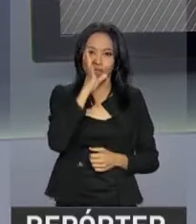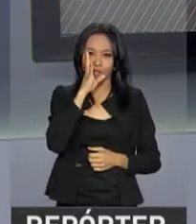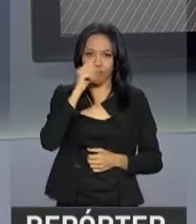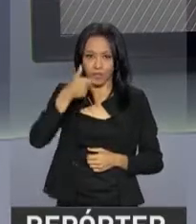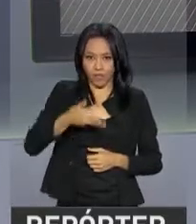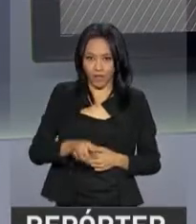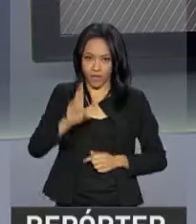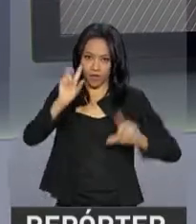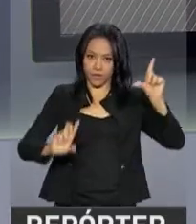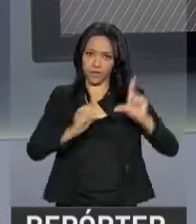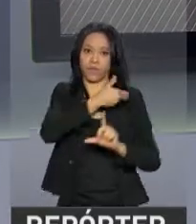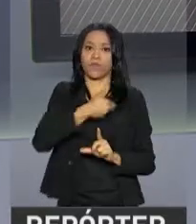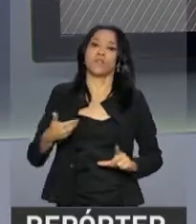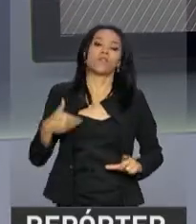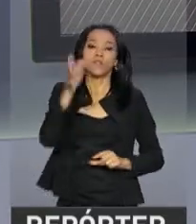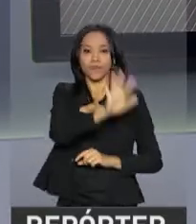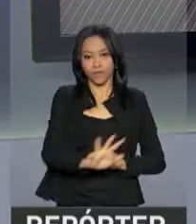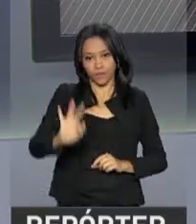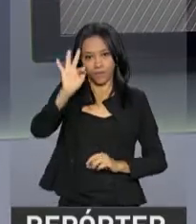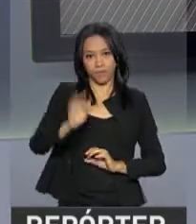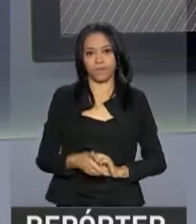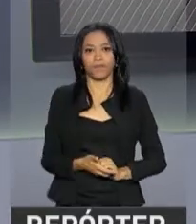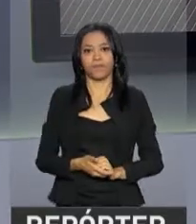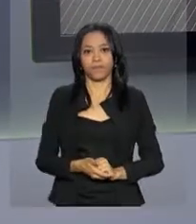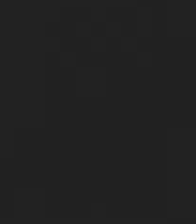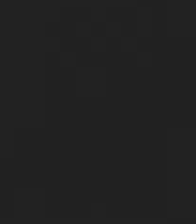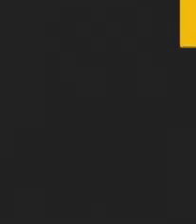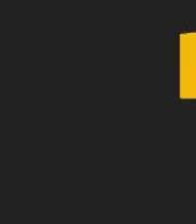aqui na nbr a tv do governo federal